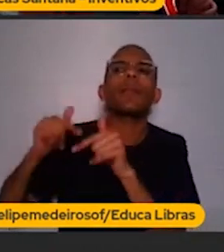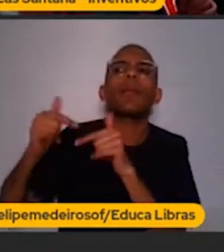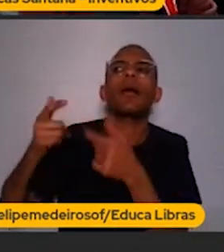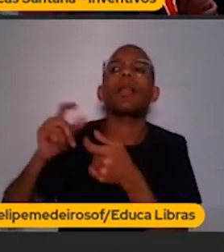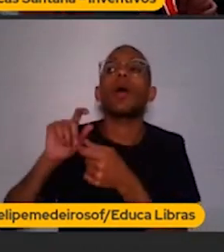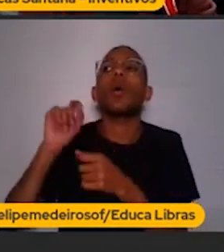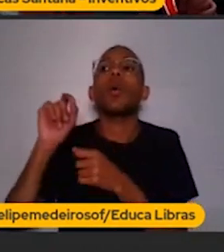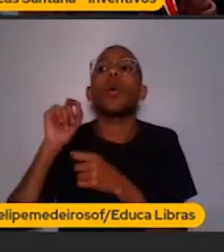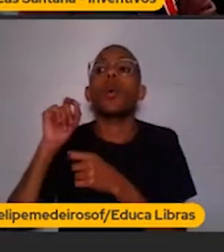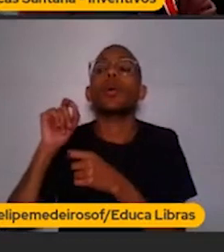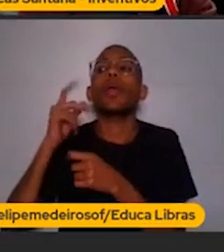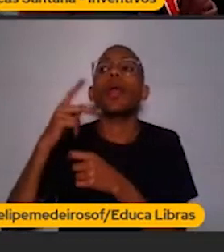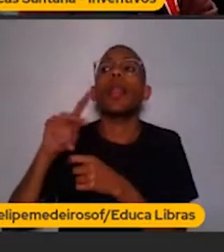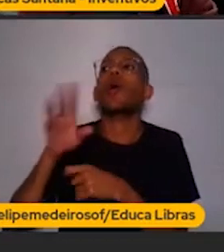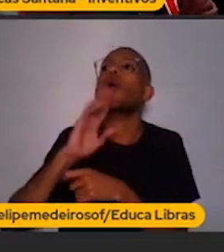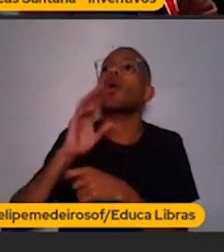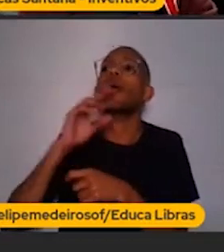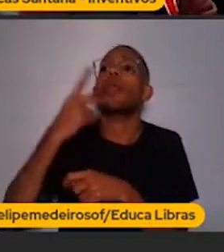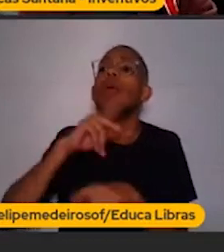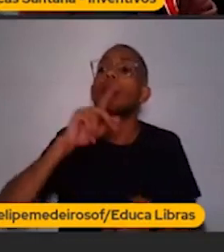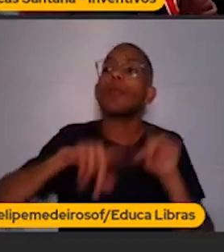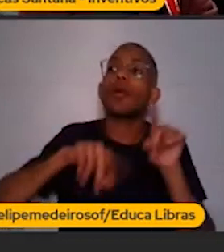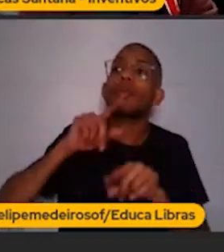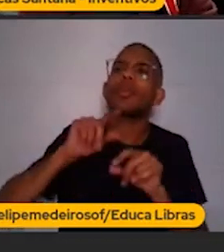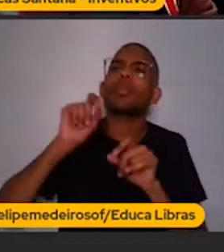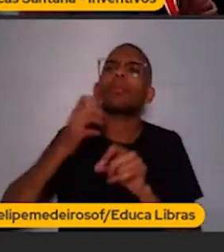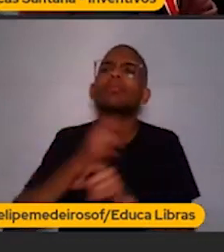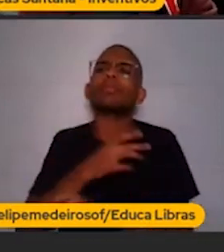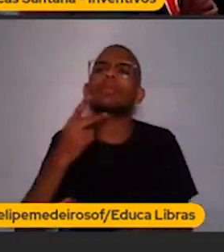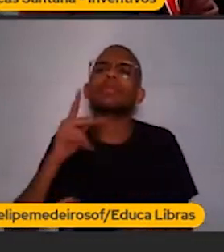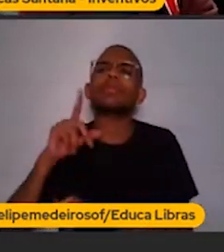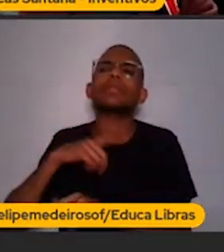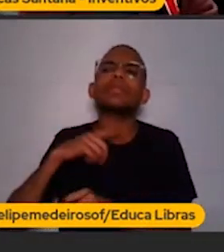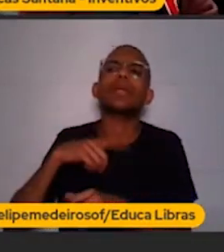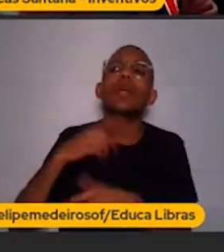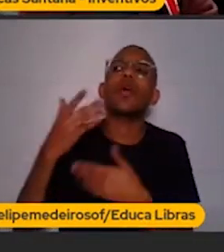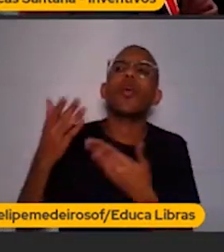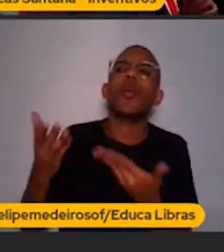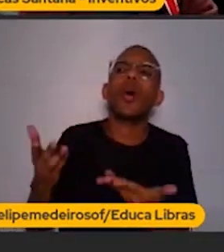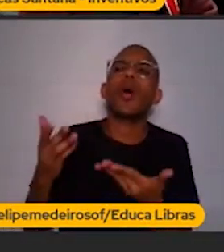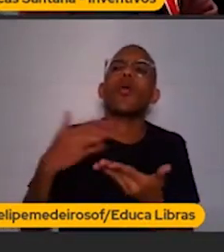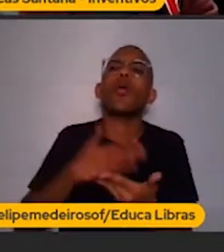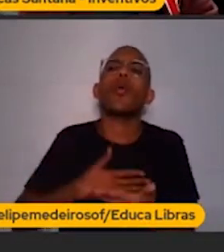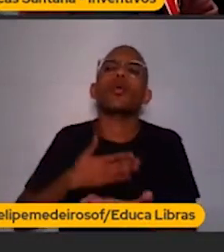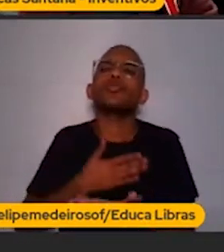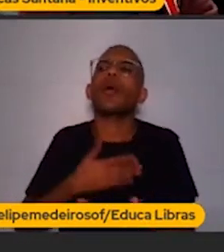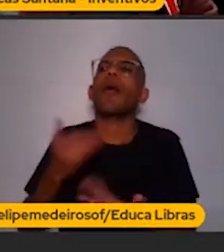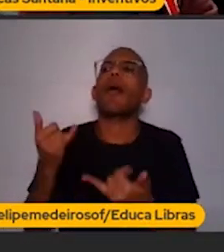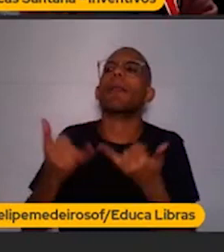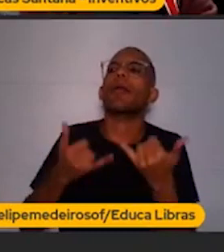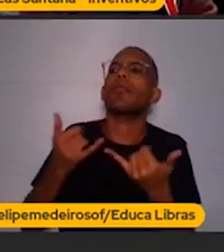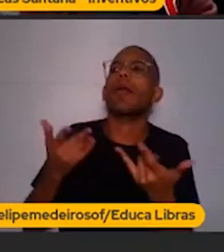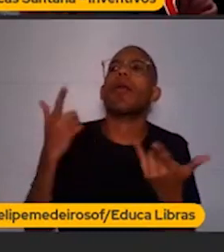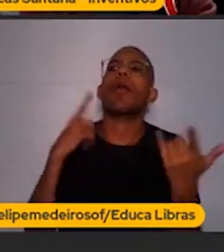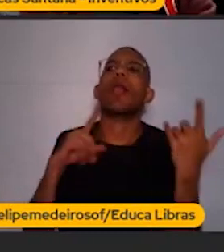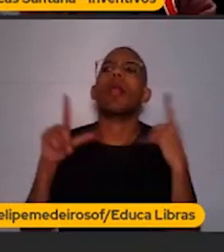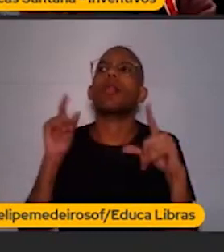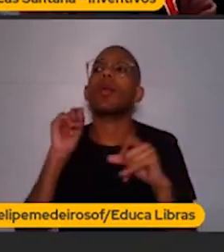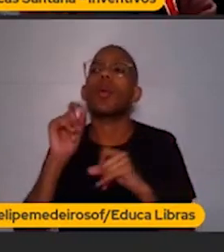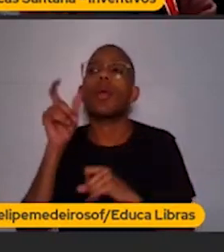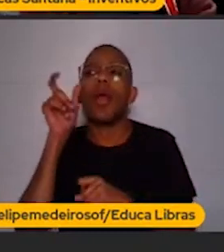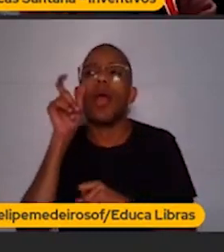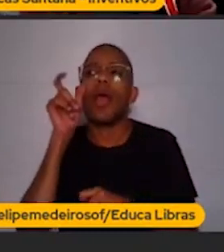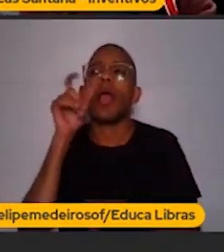ouviu sobre esse tipo de serviço, quais são os receios que ela tem, qual o tipo de hobbies que ela tem, qual o tipo de conteúdo que ela consome na